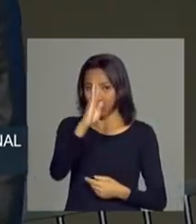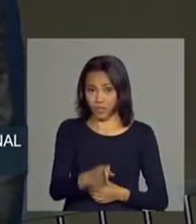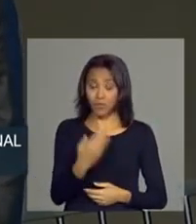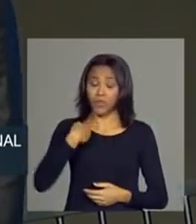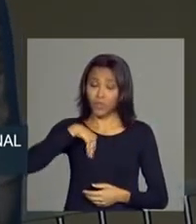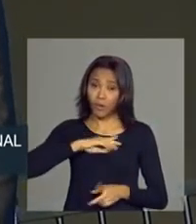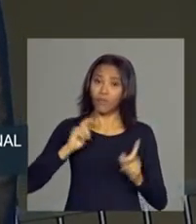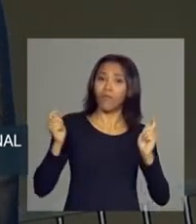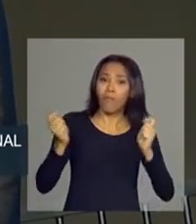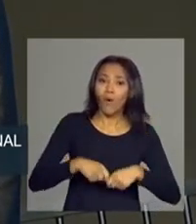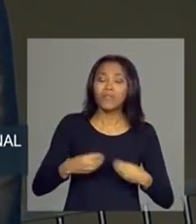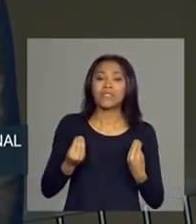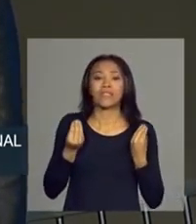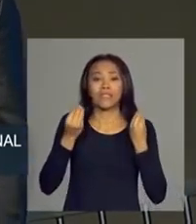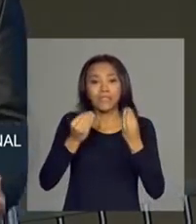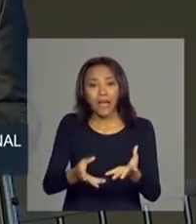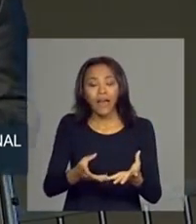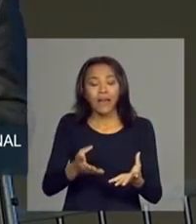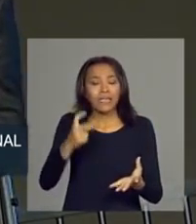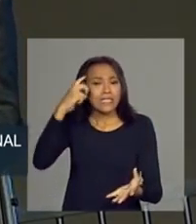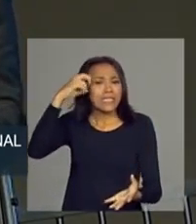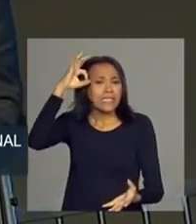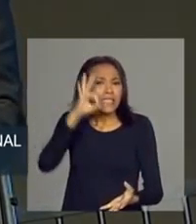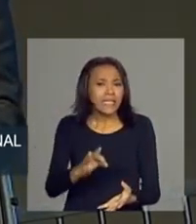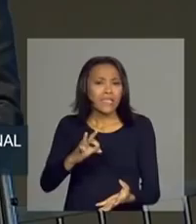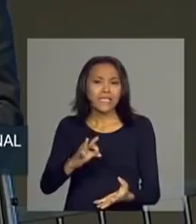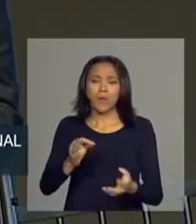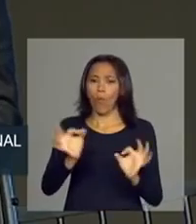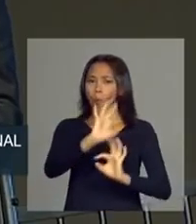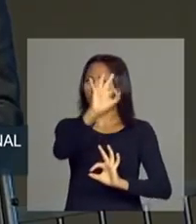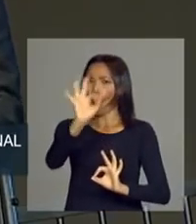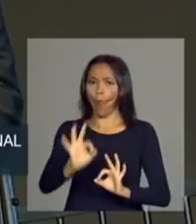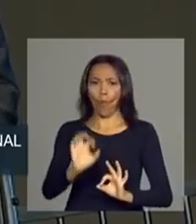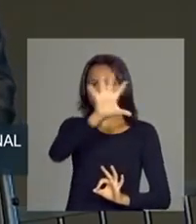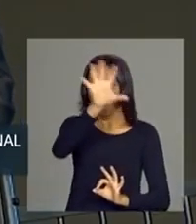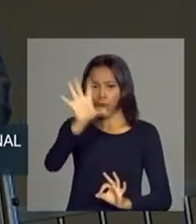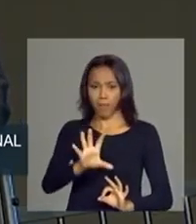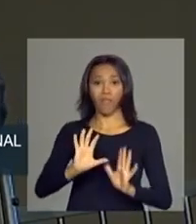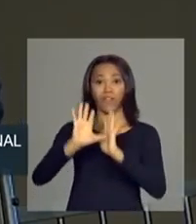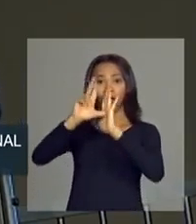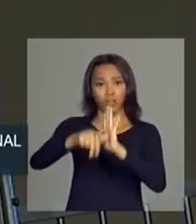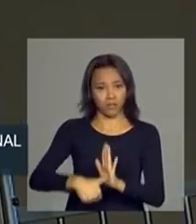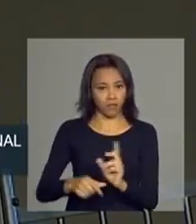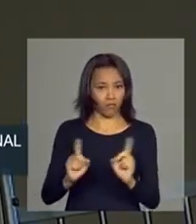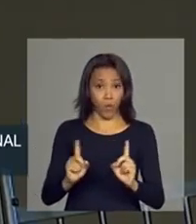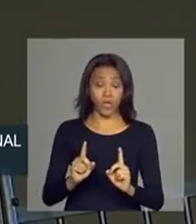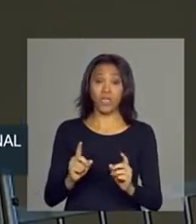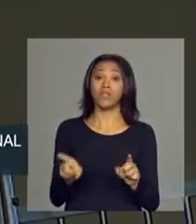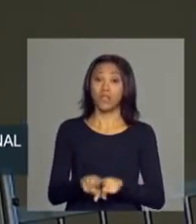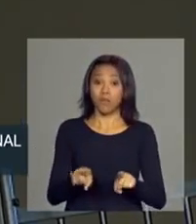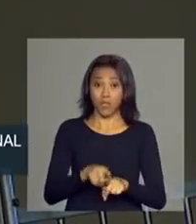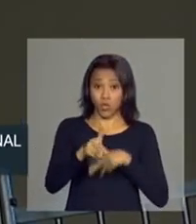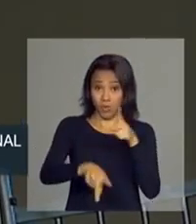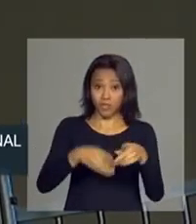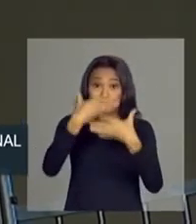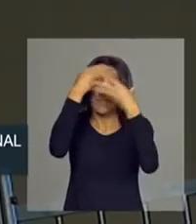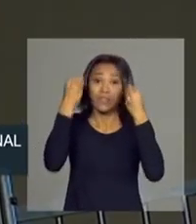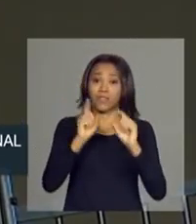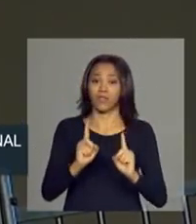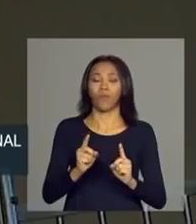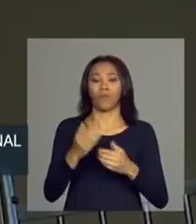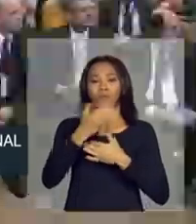uma região, tem compromisso com ela, porque ela é a mais pobre, ela é a menos dinâmica, mas ela tem compromisso com